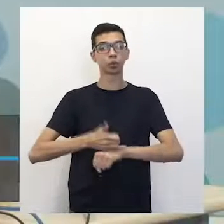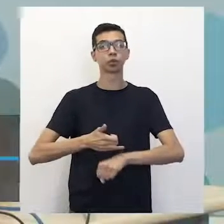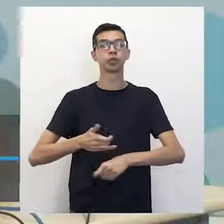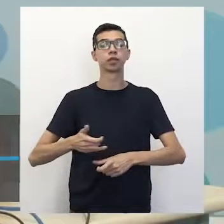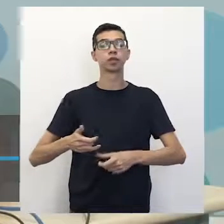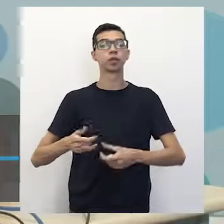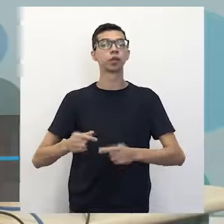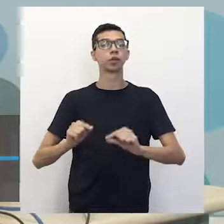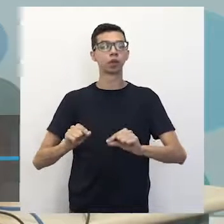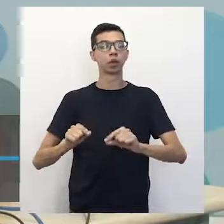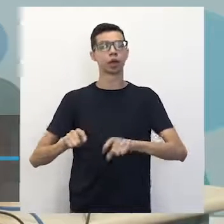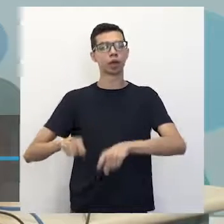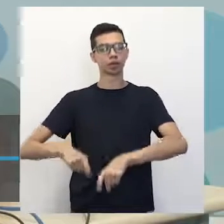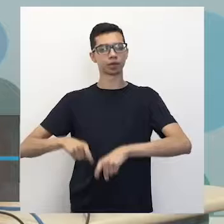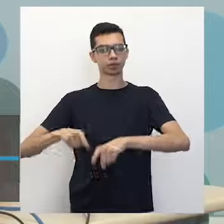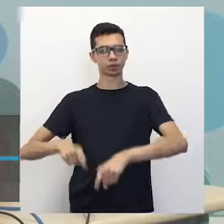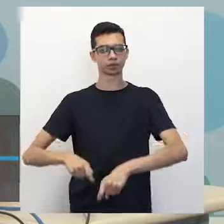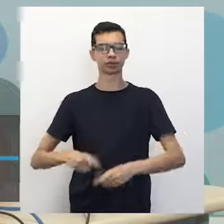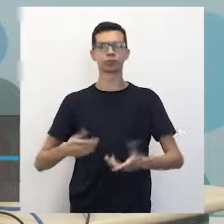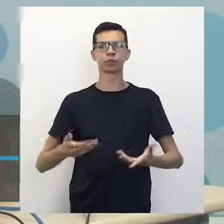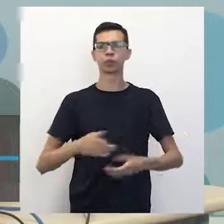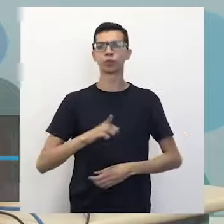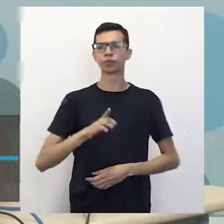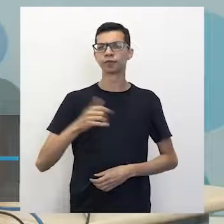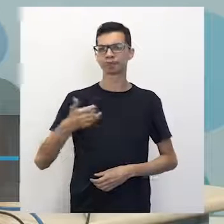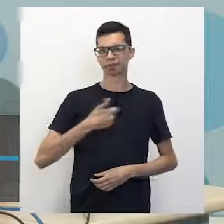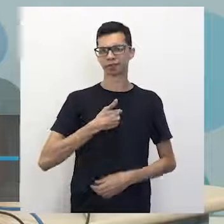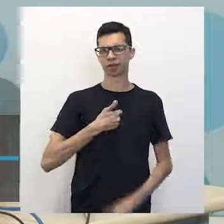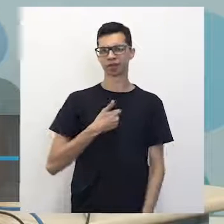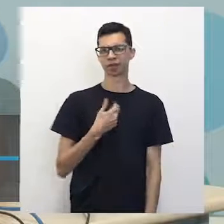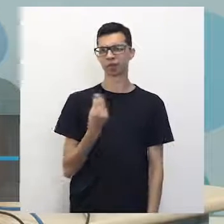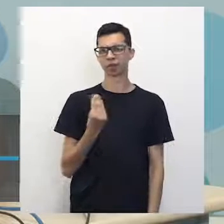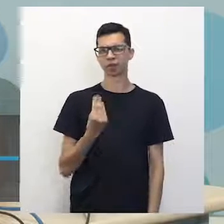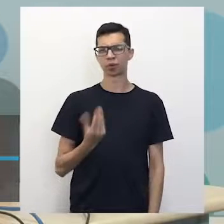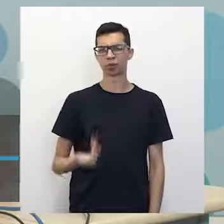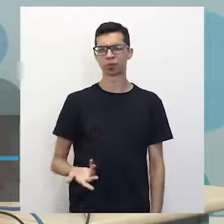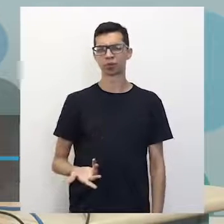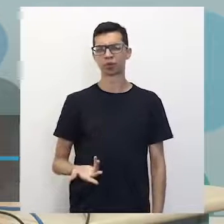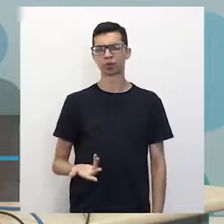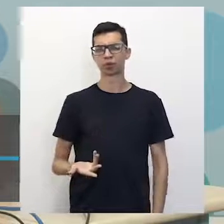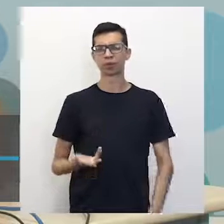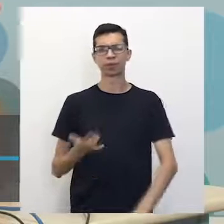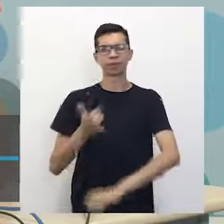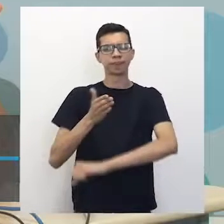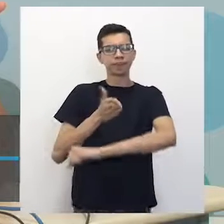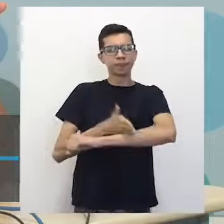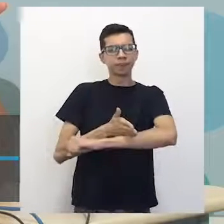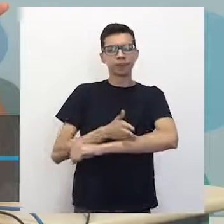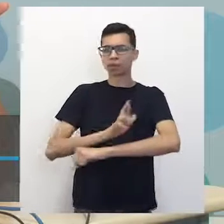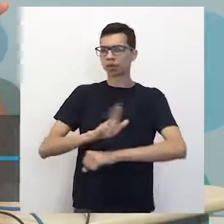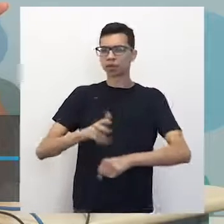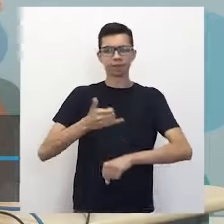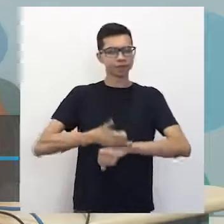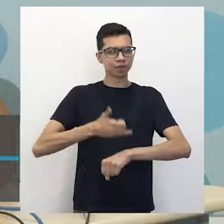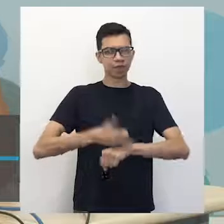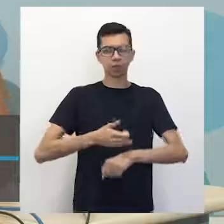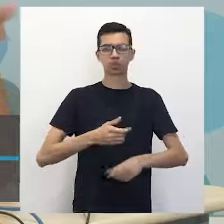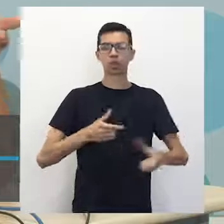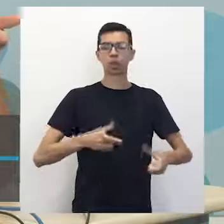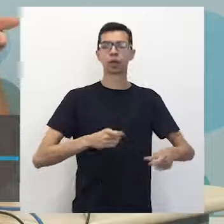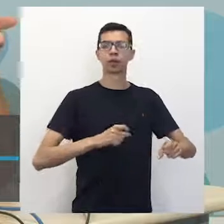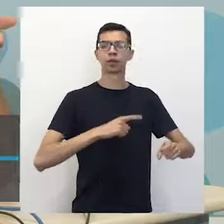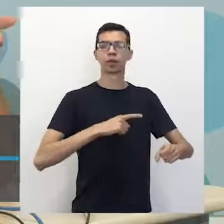que as ferramentas agrícolas no período do feudalismo, da Alta Idade Média, não eram feitas de ferro? A enxada não era de ferro?